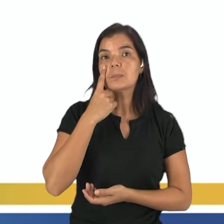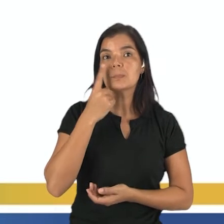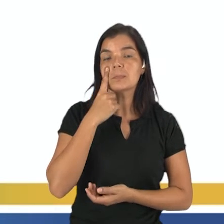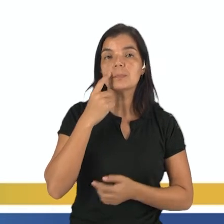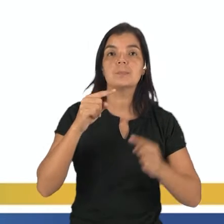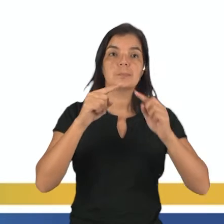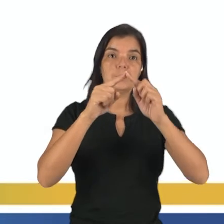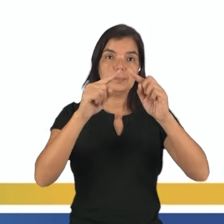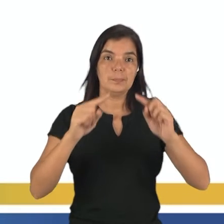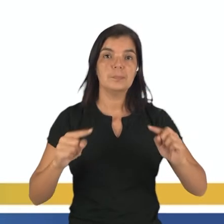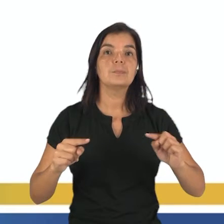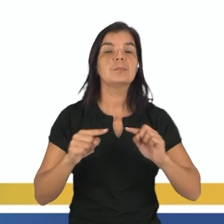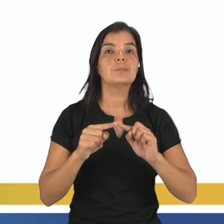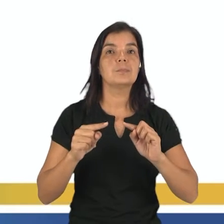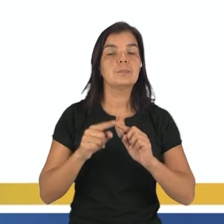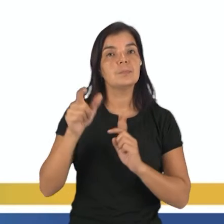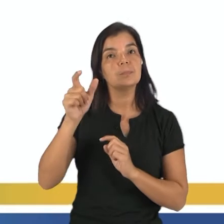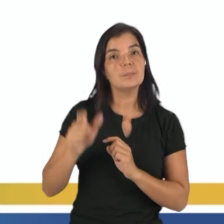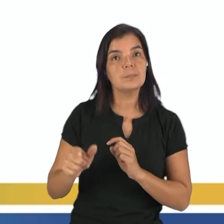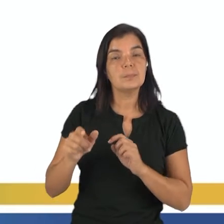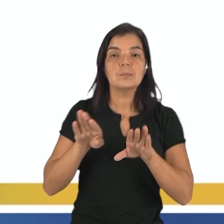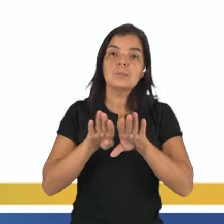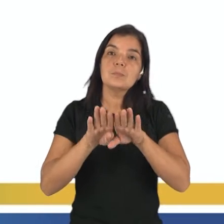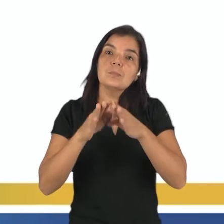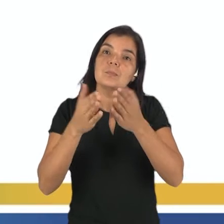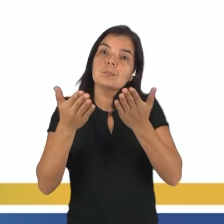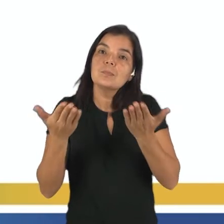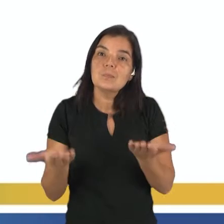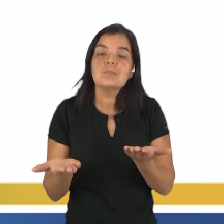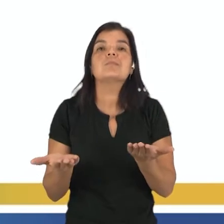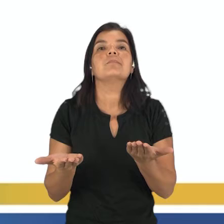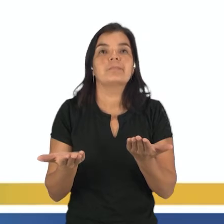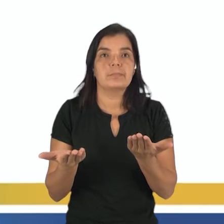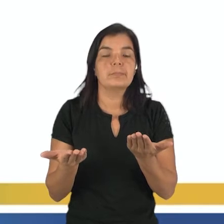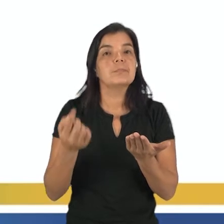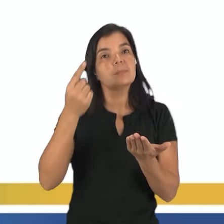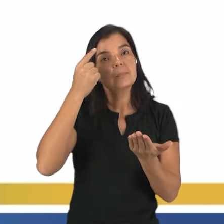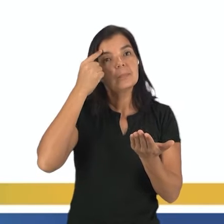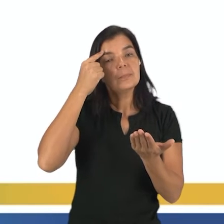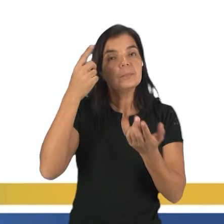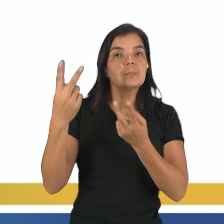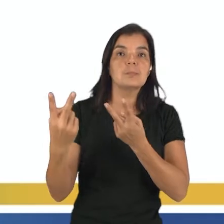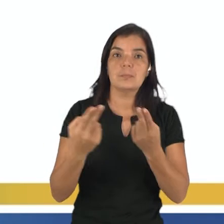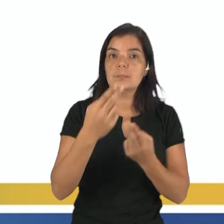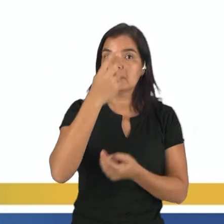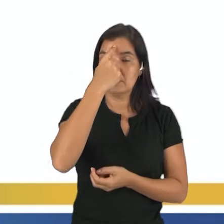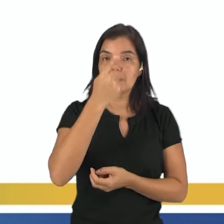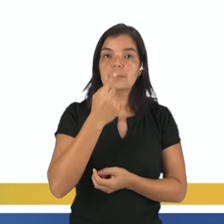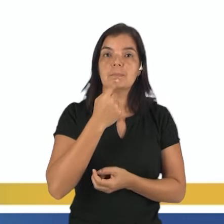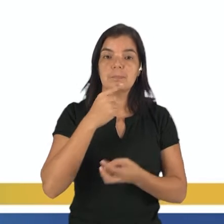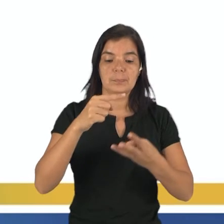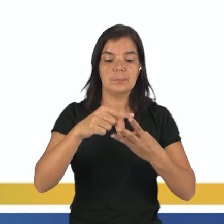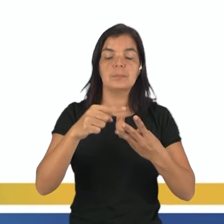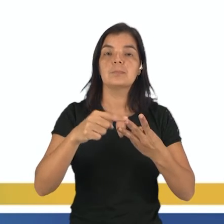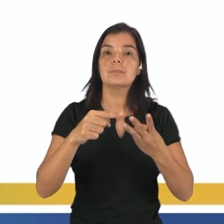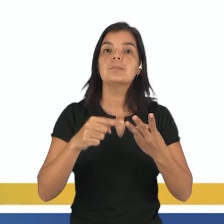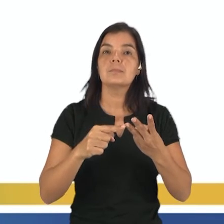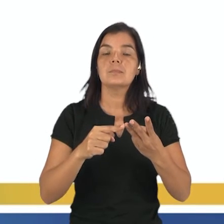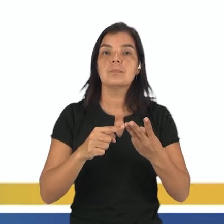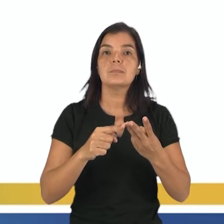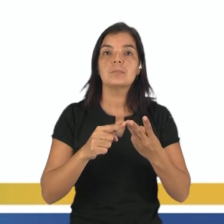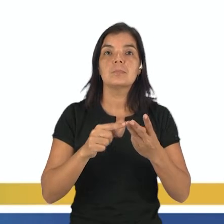essa pirâmide e ao lado a sua planificação. A gente pode pensar a mesma coisa. Essa figura em 3 dimensões